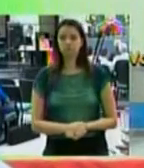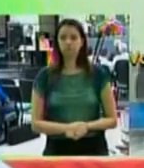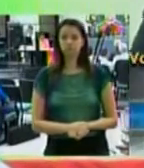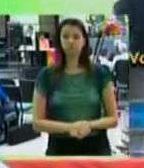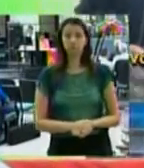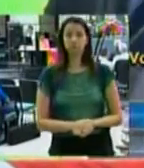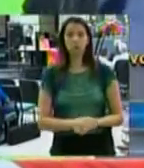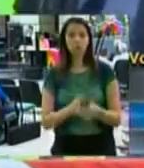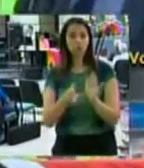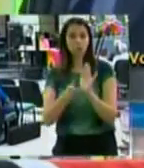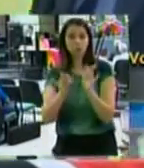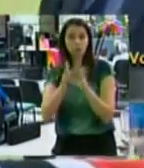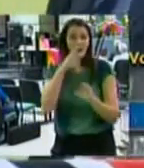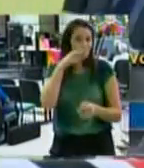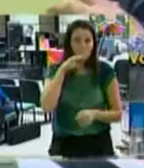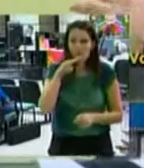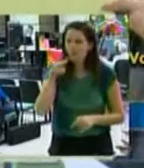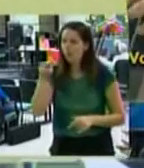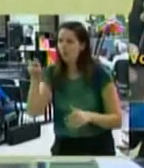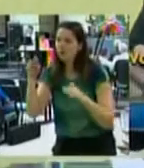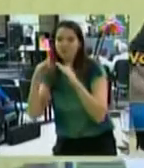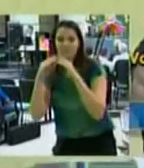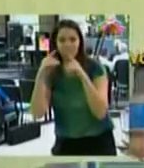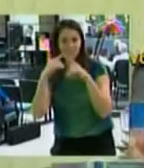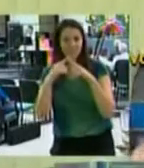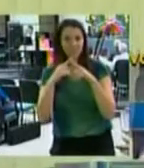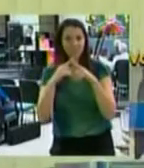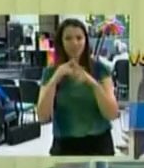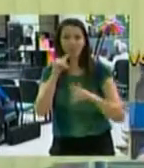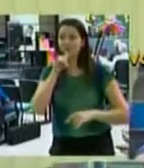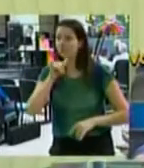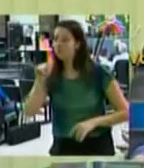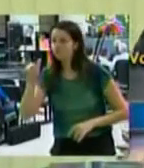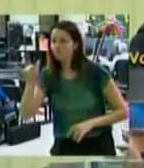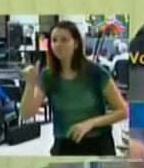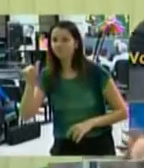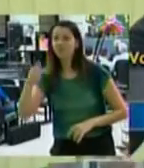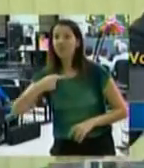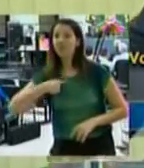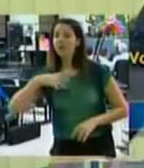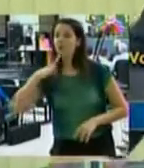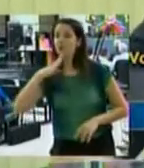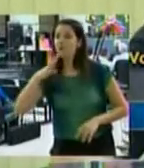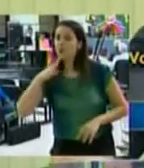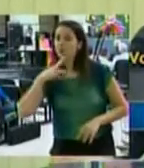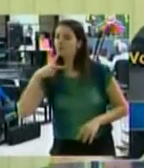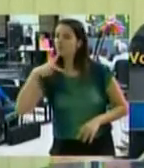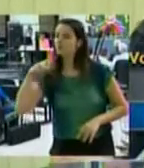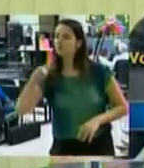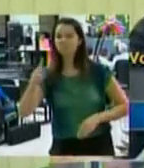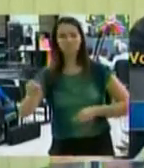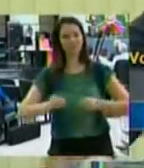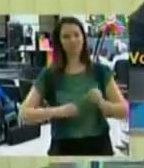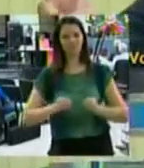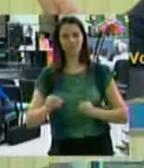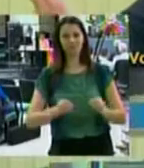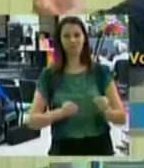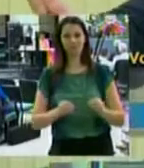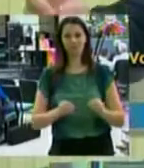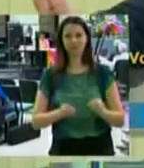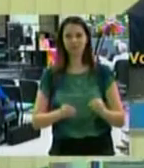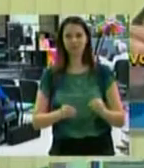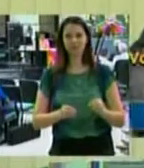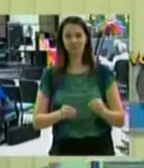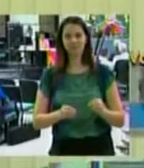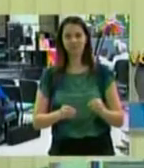E quando Jesus olha para a sua igreja e diz: eu conheço as tuas obras, isso é uma faca